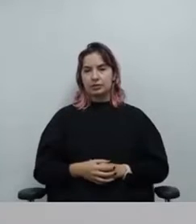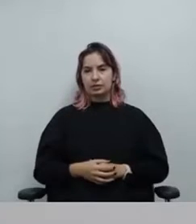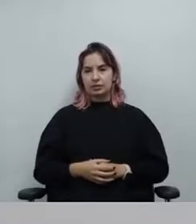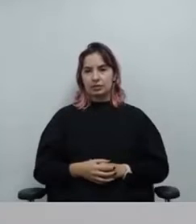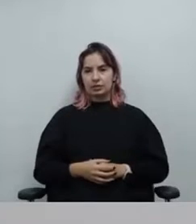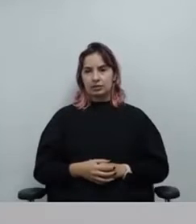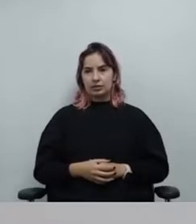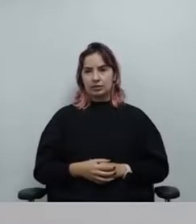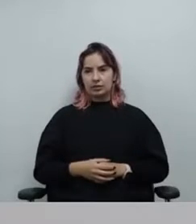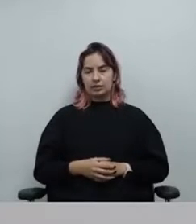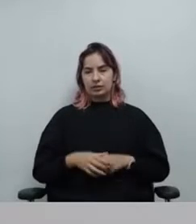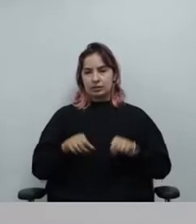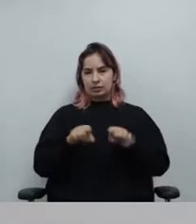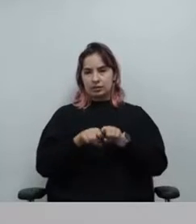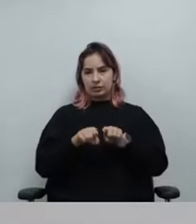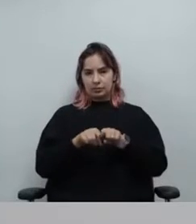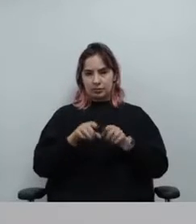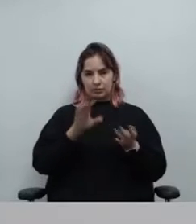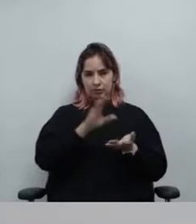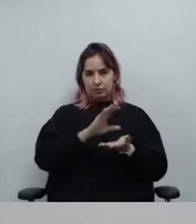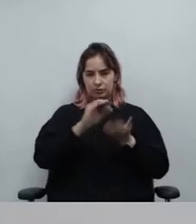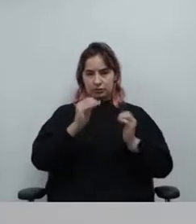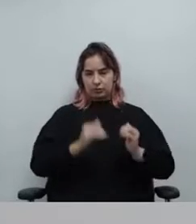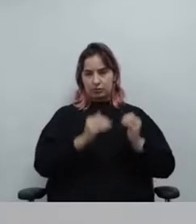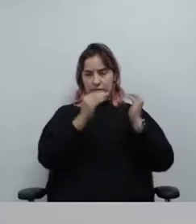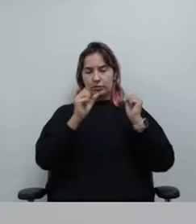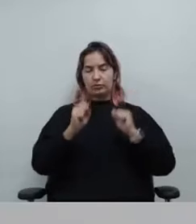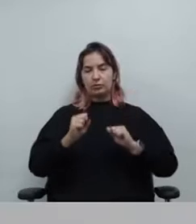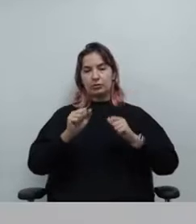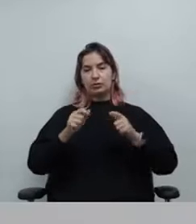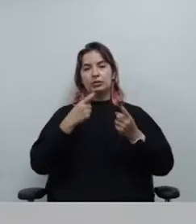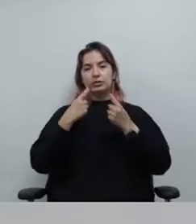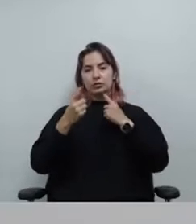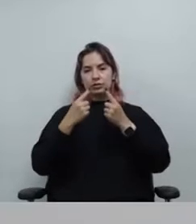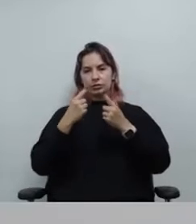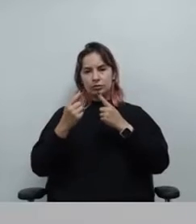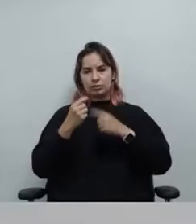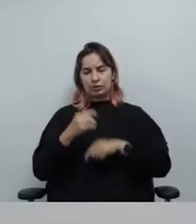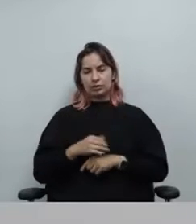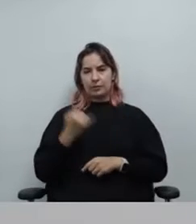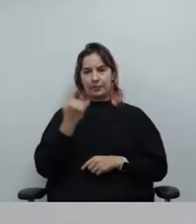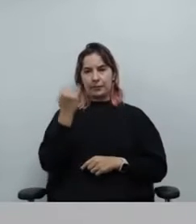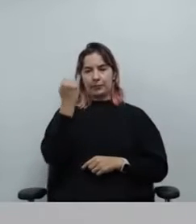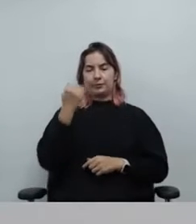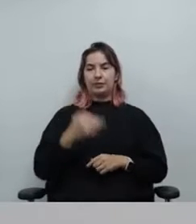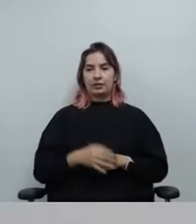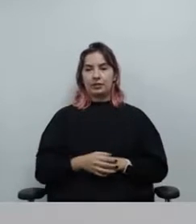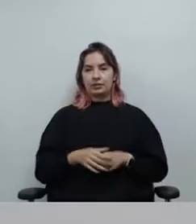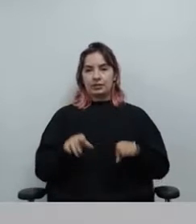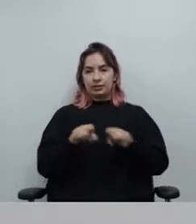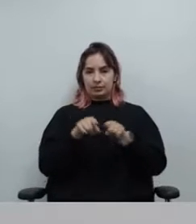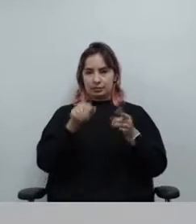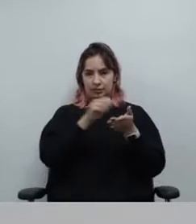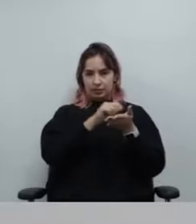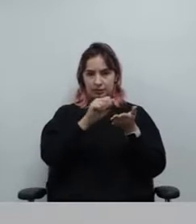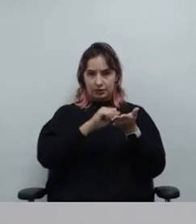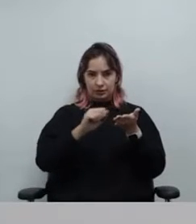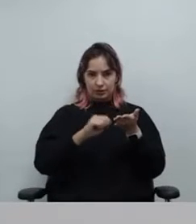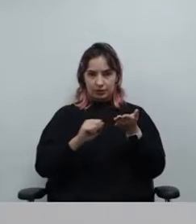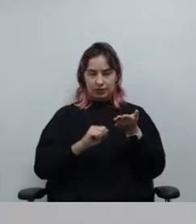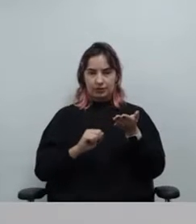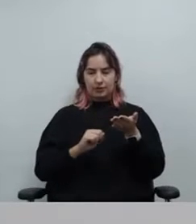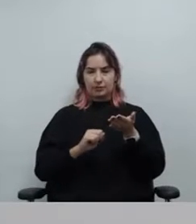bagagem até o final desse mandato também no Conselho Superior aqui para discussões bastante oportunas. Registrar aqui, como já